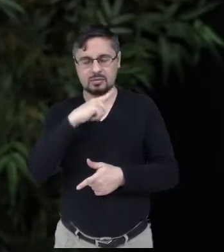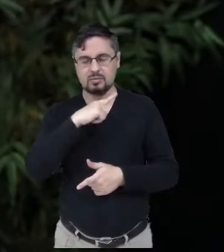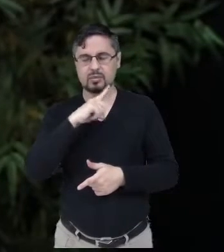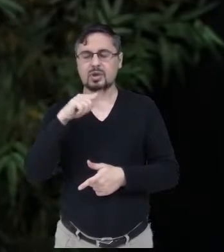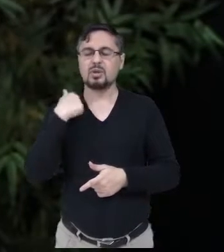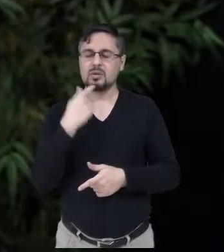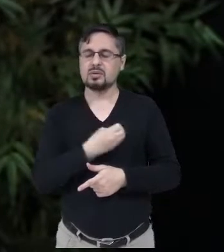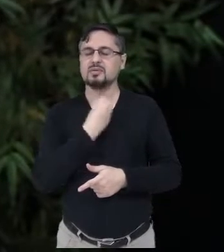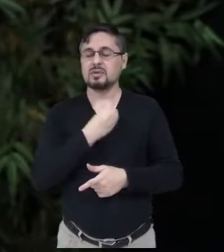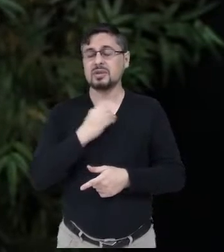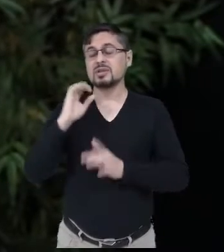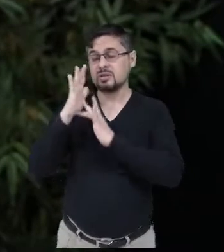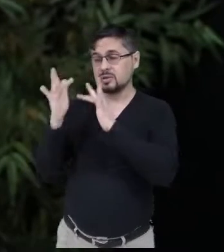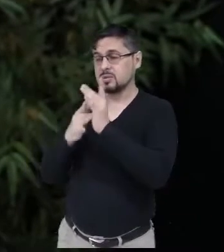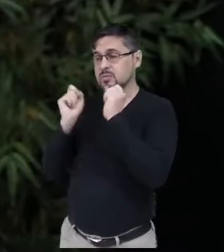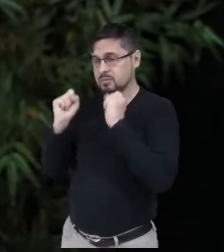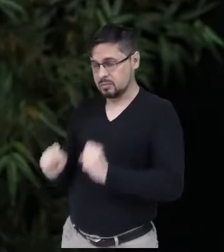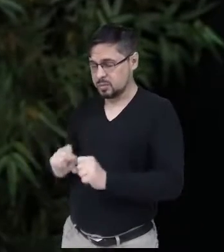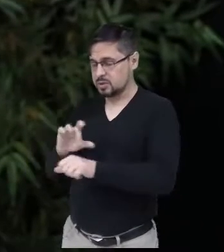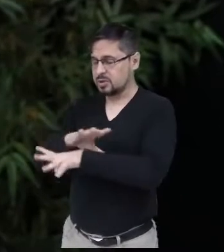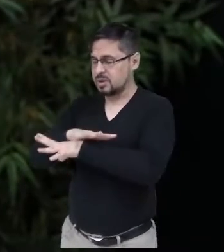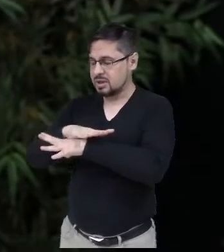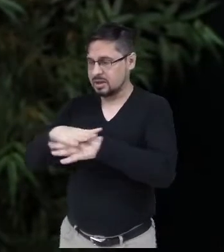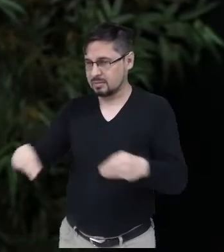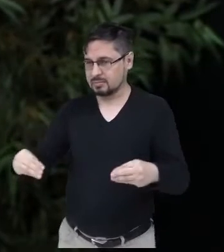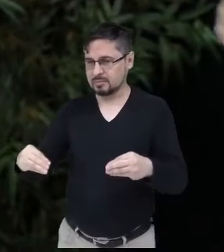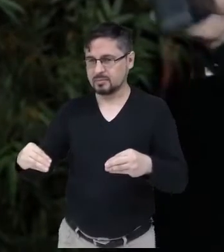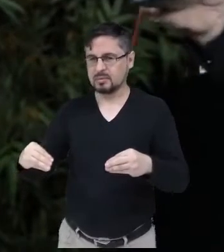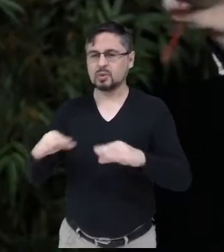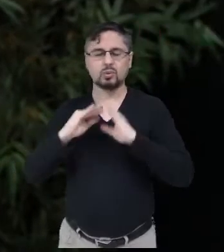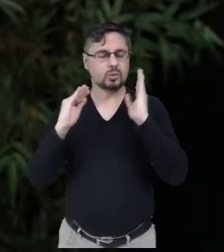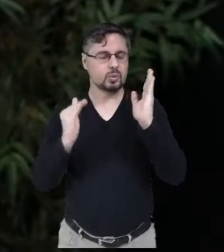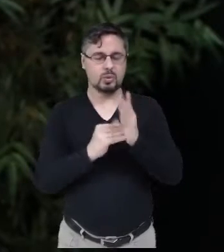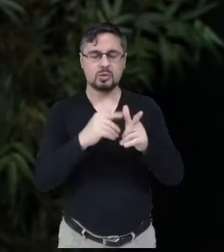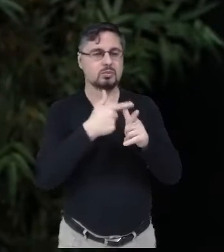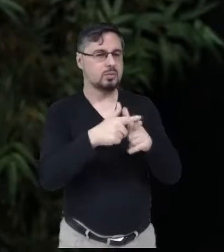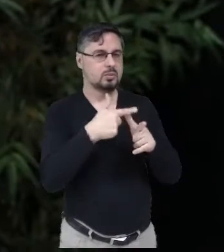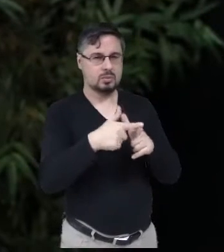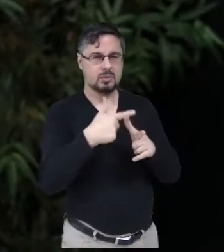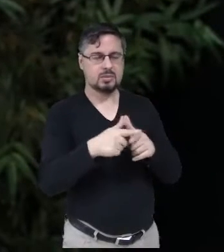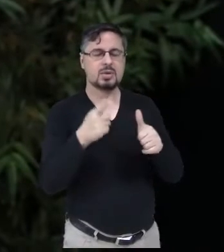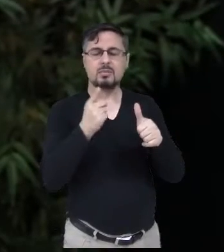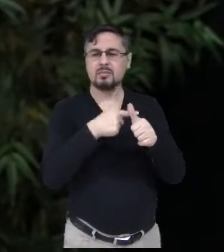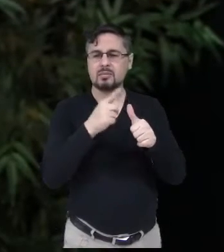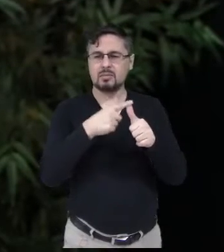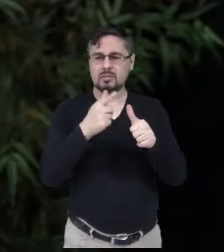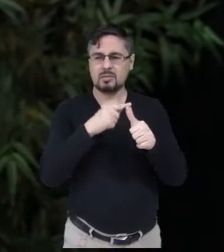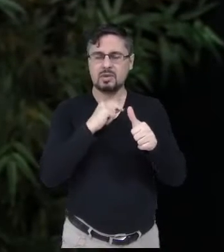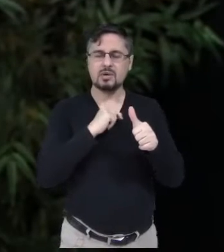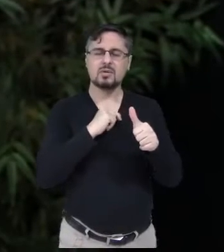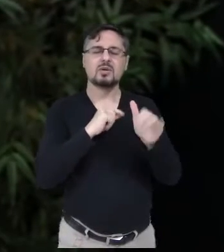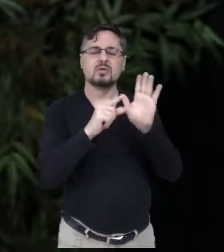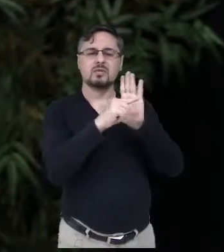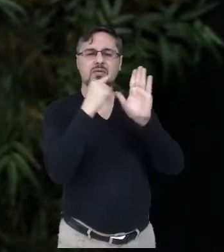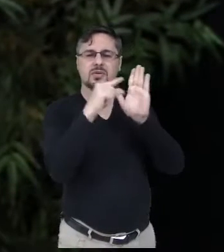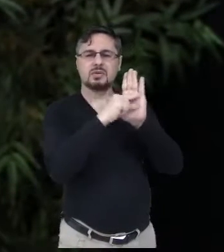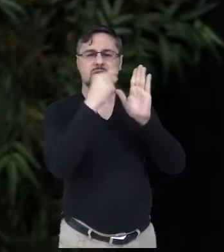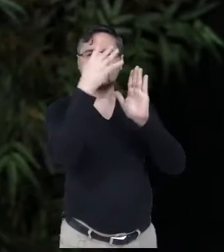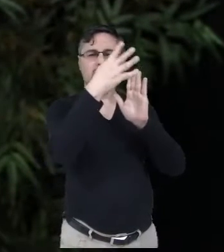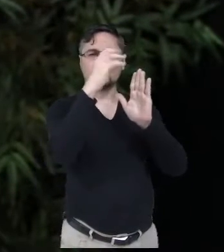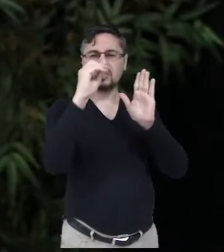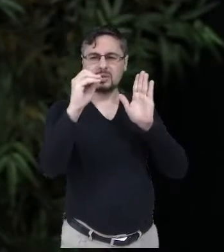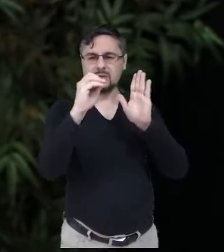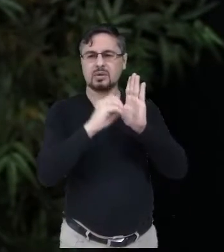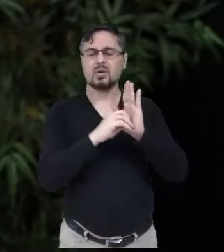pode literalmente mitigar e acabar com todos eles. Primeira coisa que nós vemos aqui no versículo 40 é que esse homem era leproso.